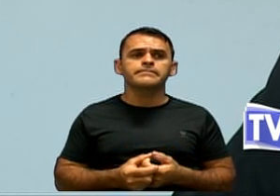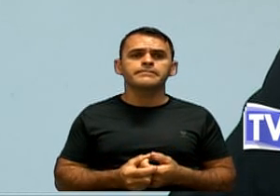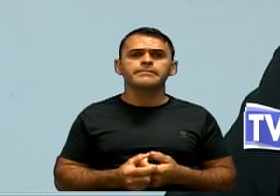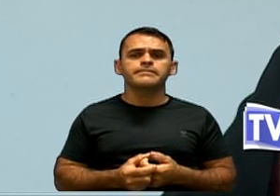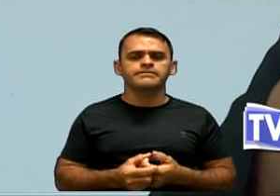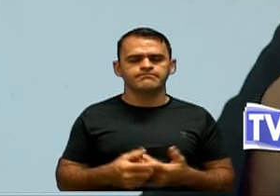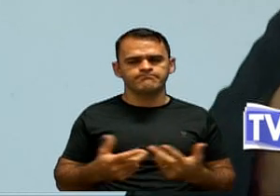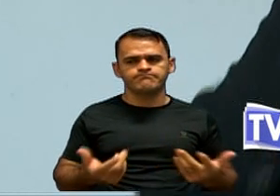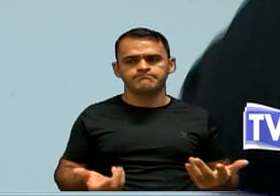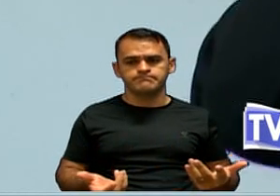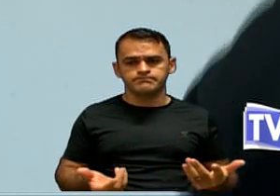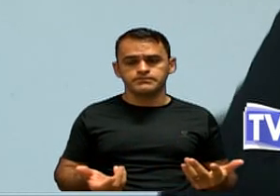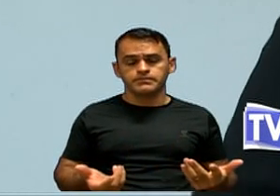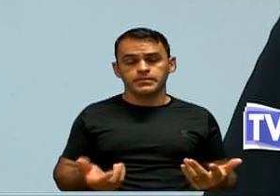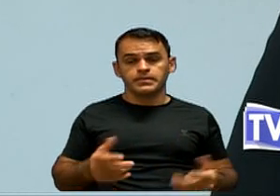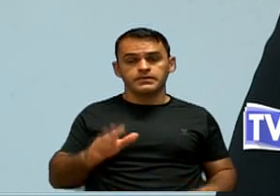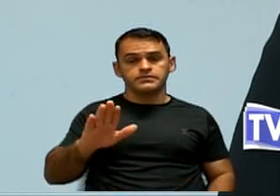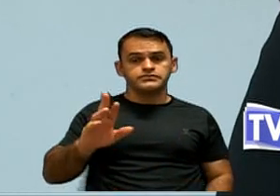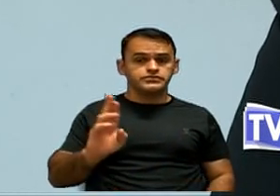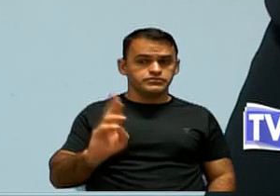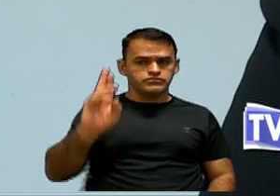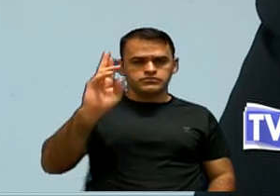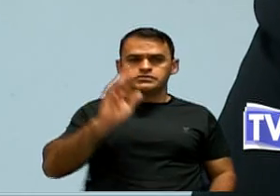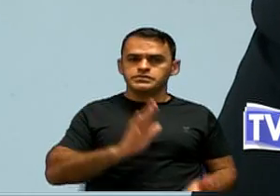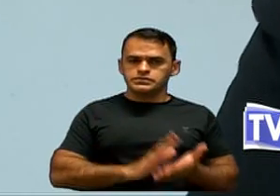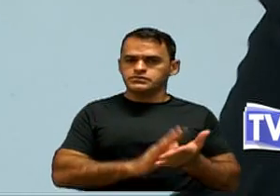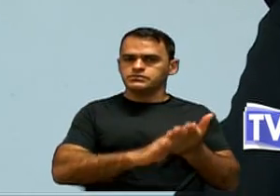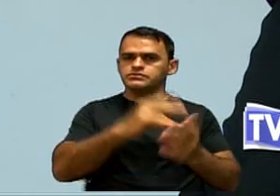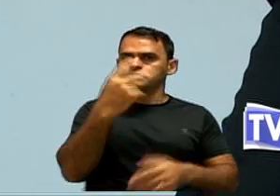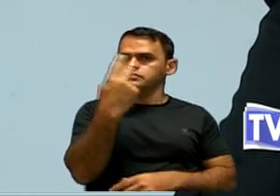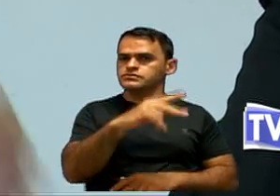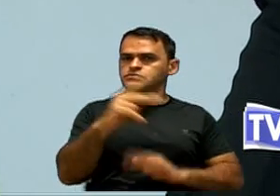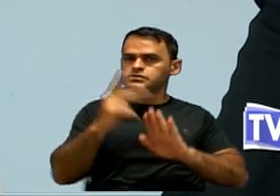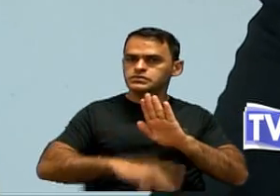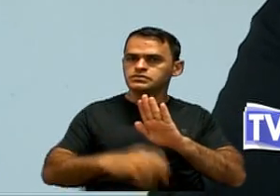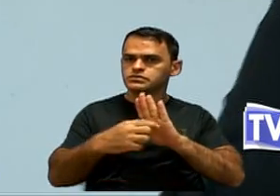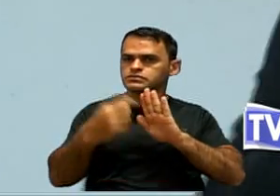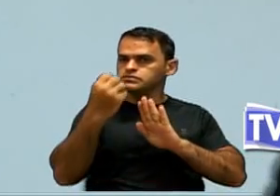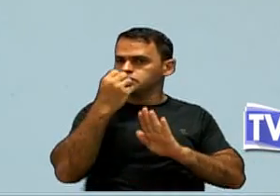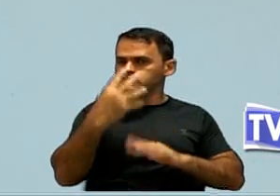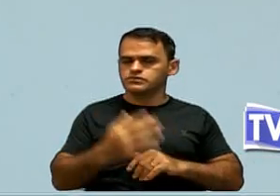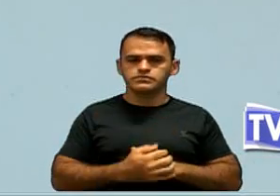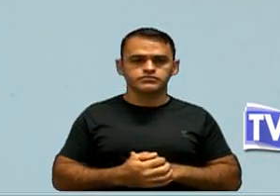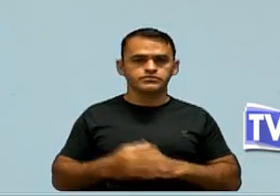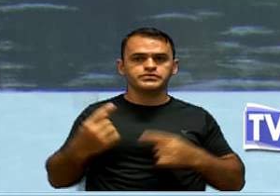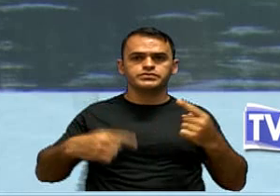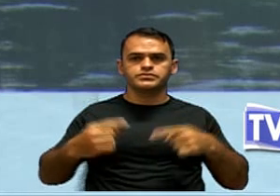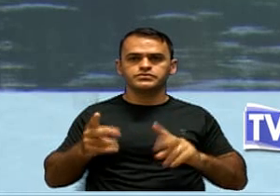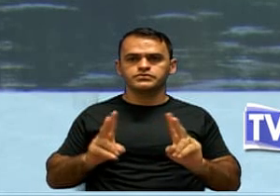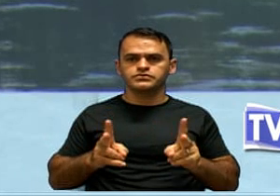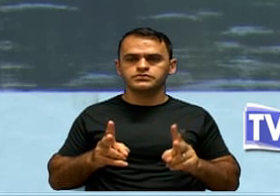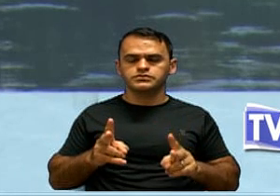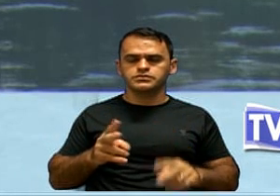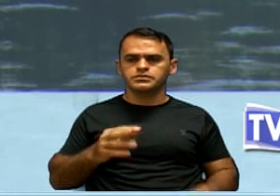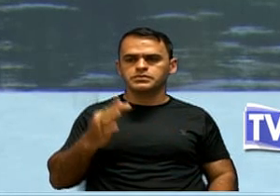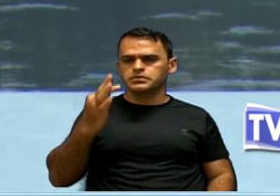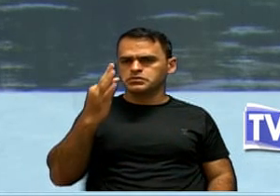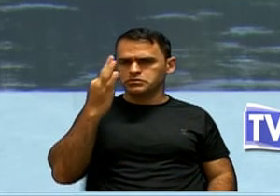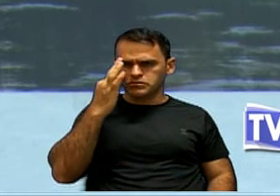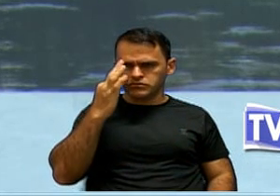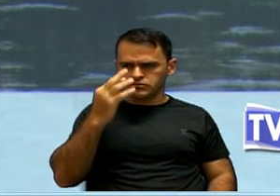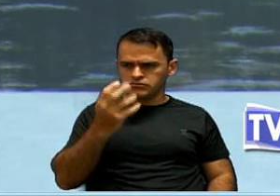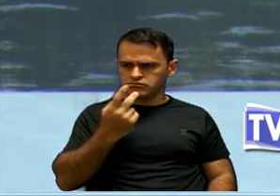2018. Manga, então tá de parabéns pelo projeto, viu, Manga? Obrigado. Parabéns. Continue em discussão. O Dini quer falar uma coisa, Nini? Não.